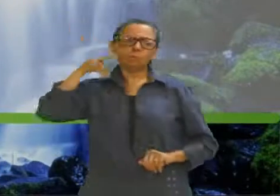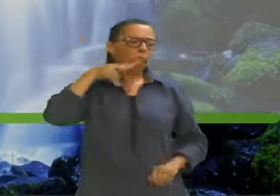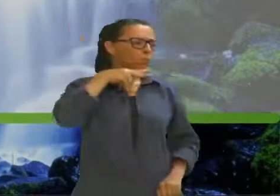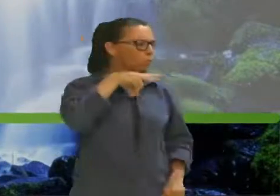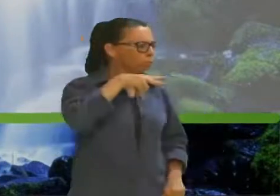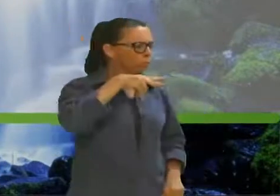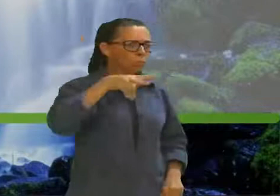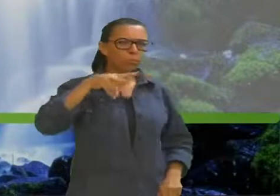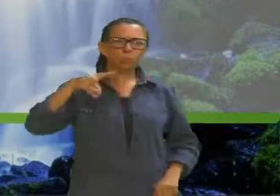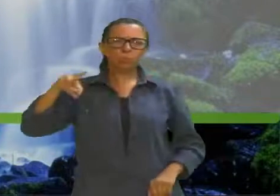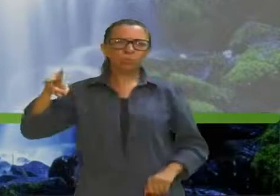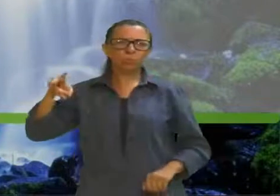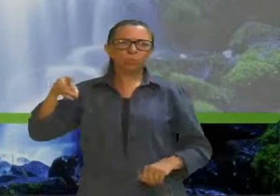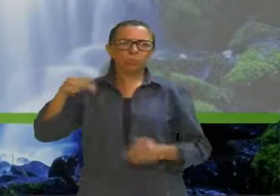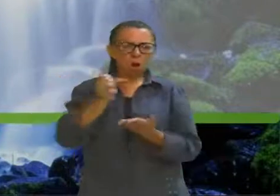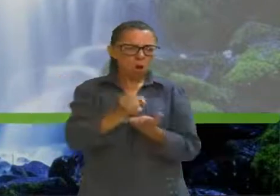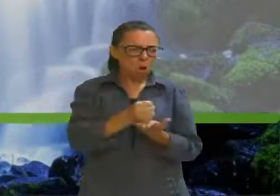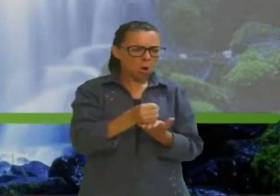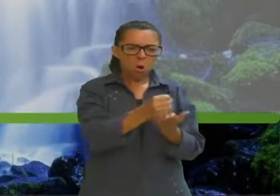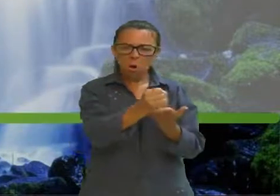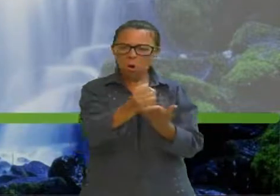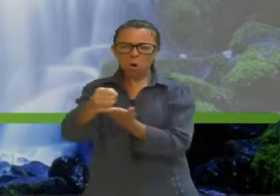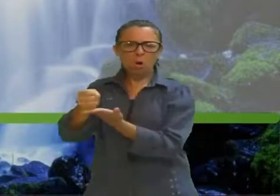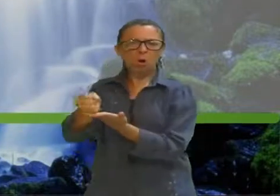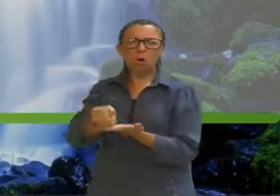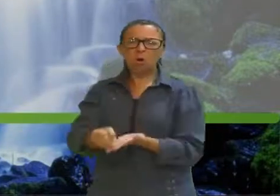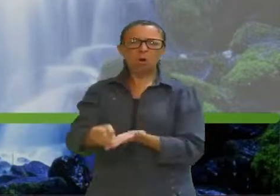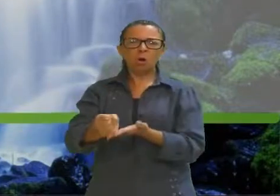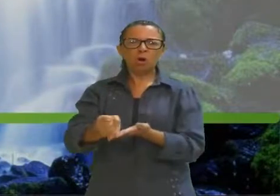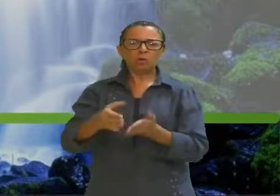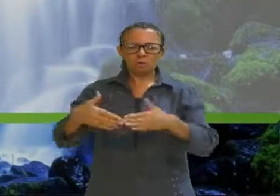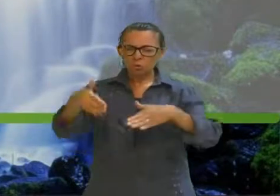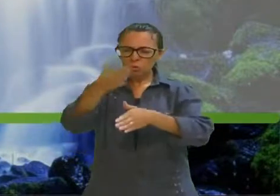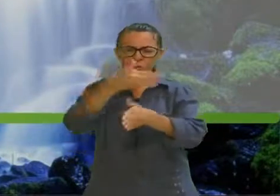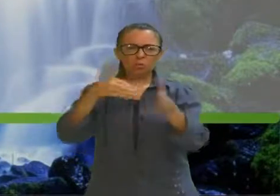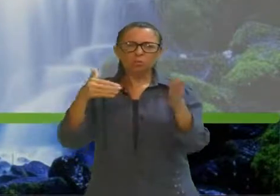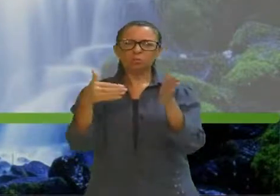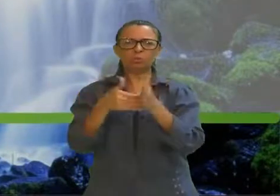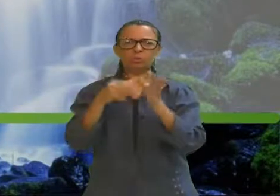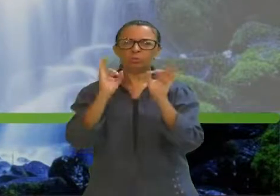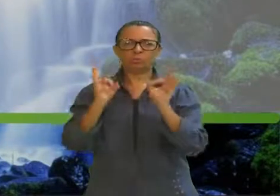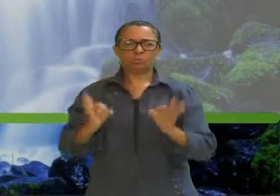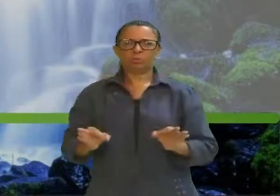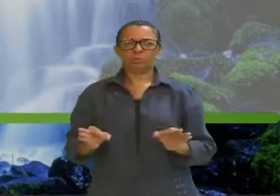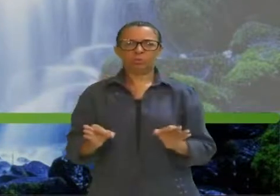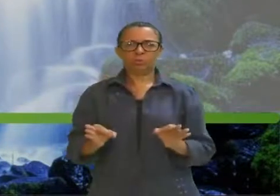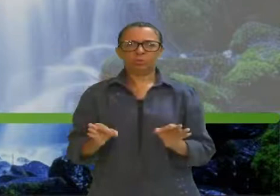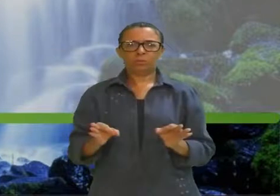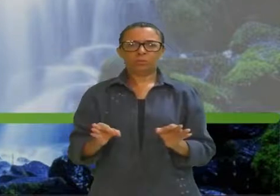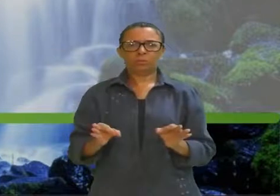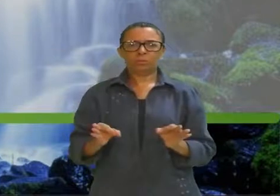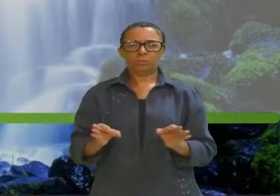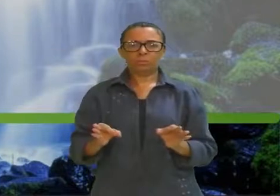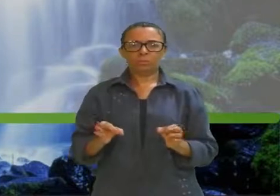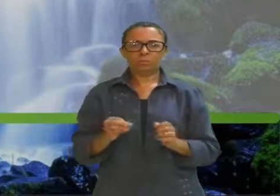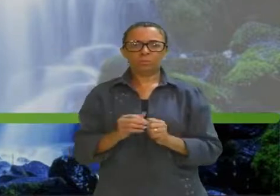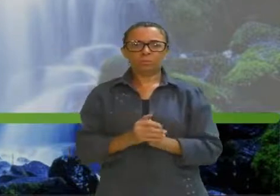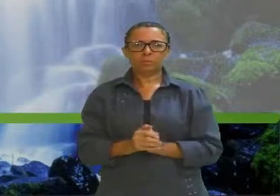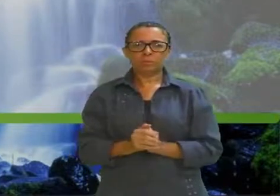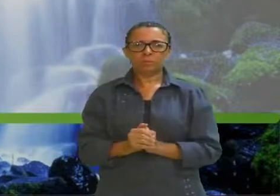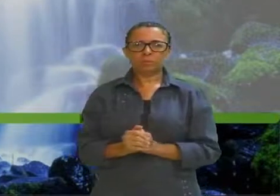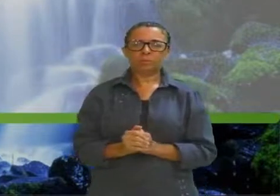onde estiverem 2 ou 3 reunidos em meu nome, disse Jesus, aí eu estarei.